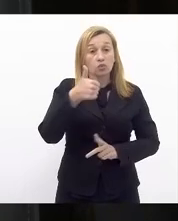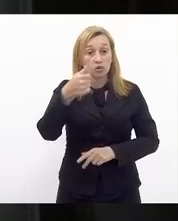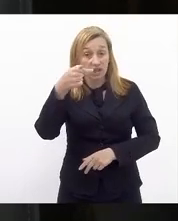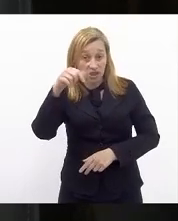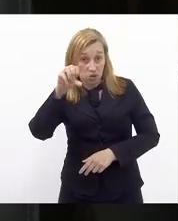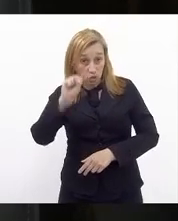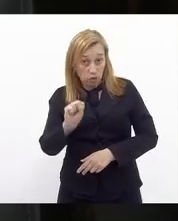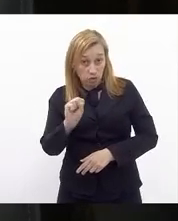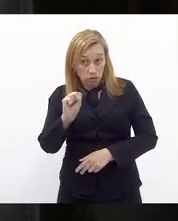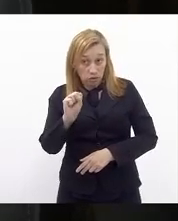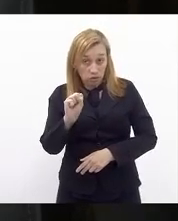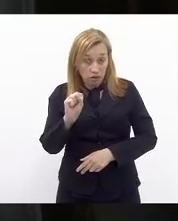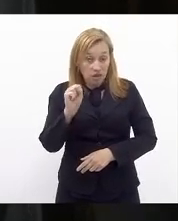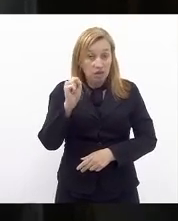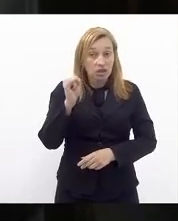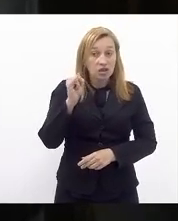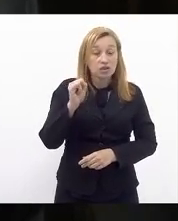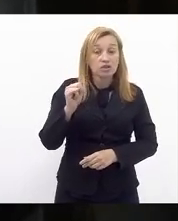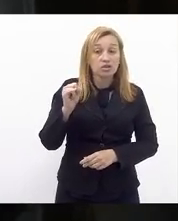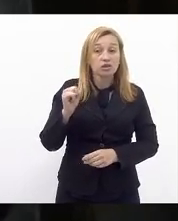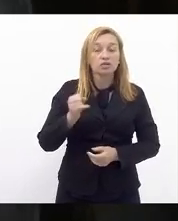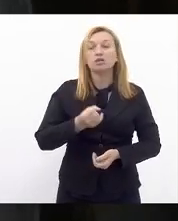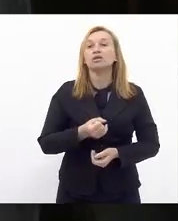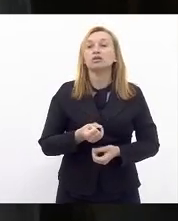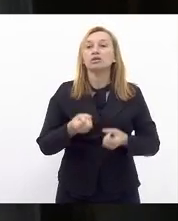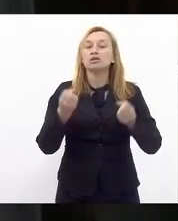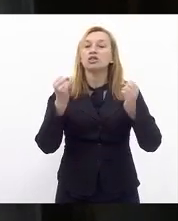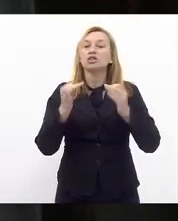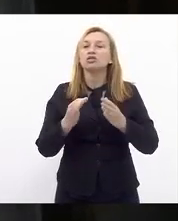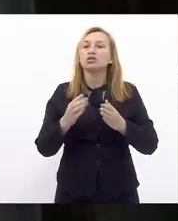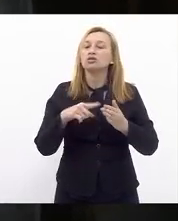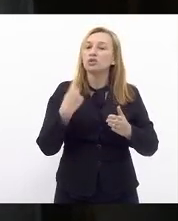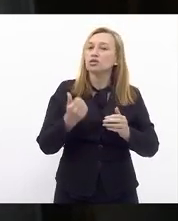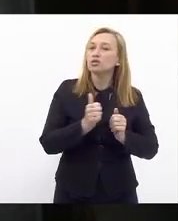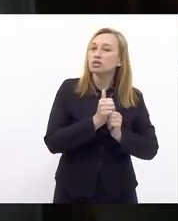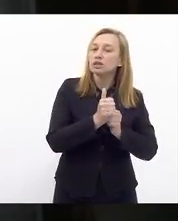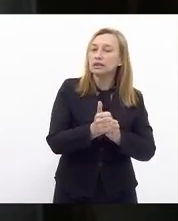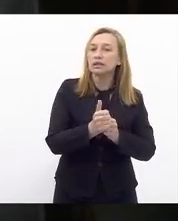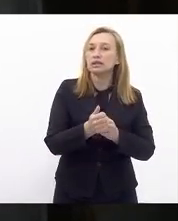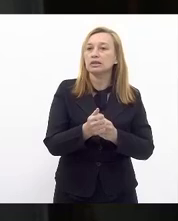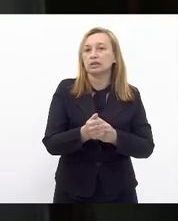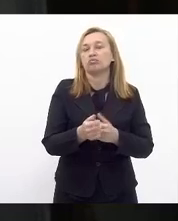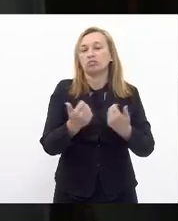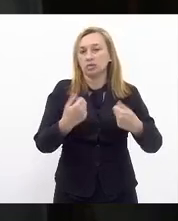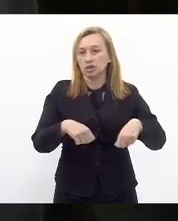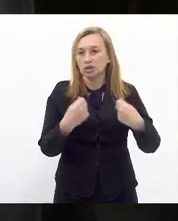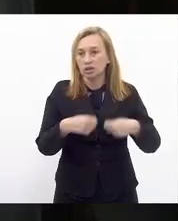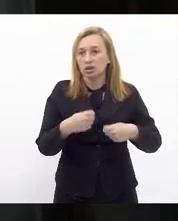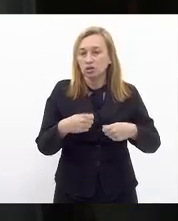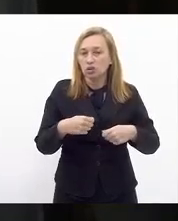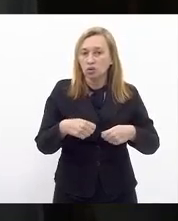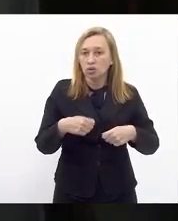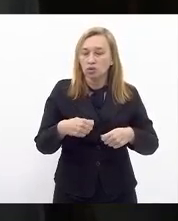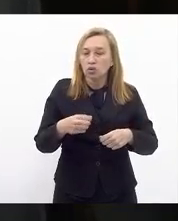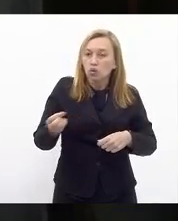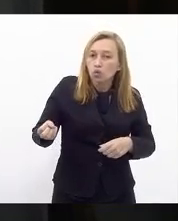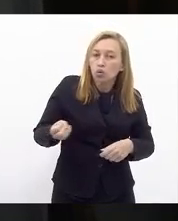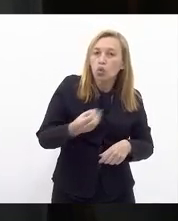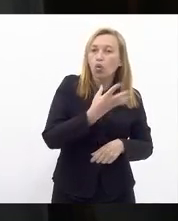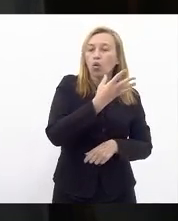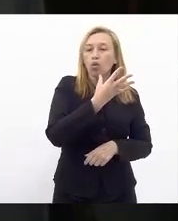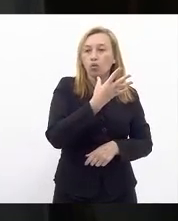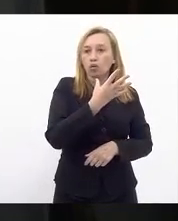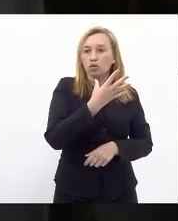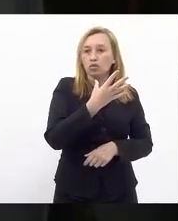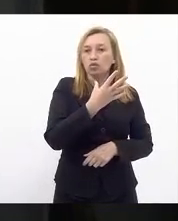178 diz que nós temos que seguir e o nó os novos